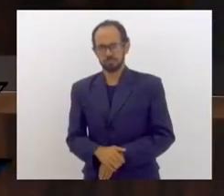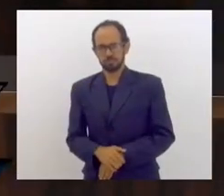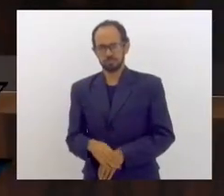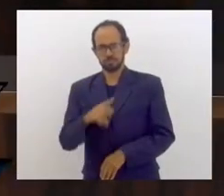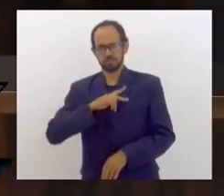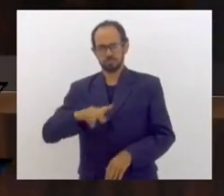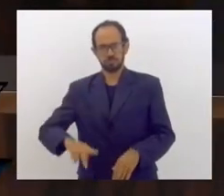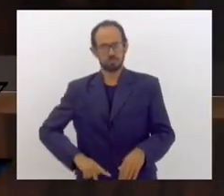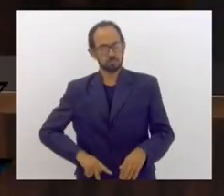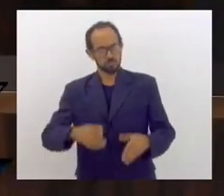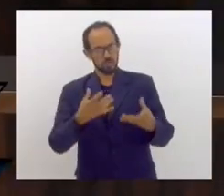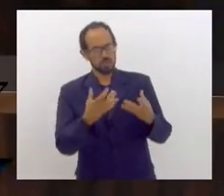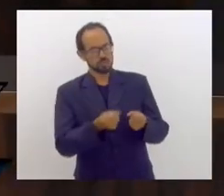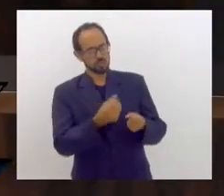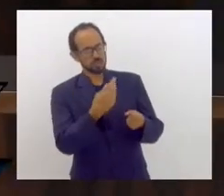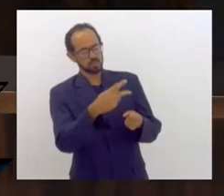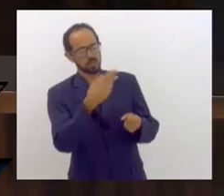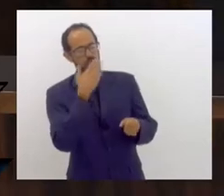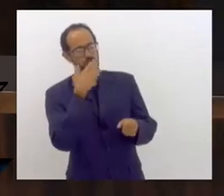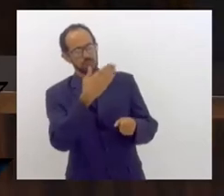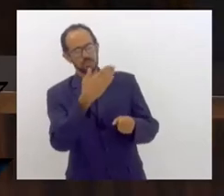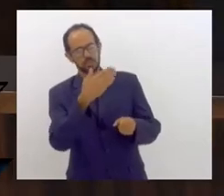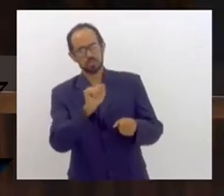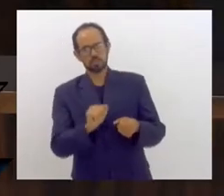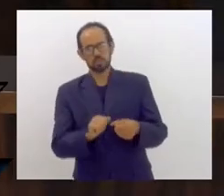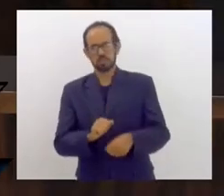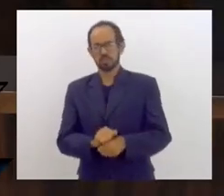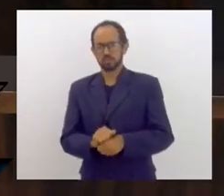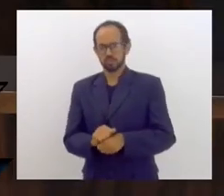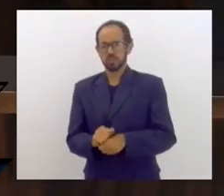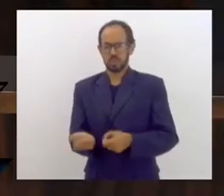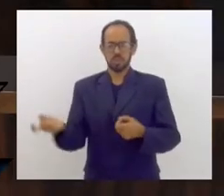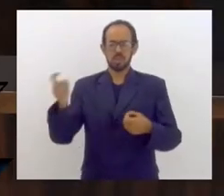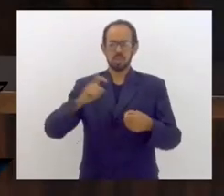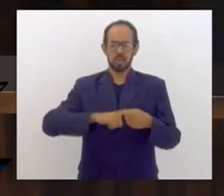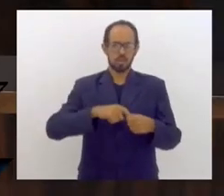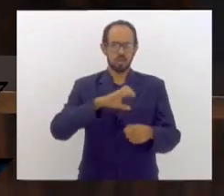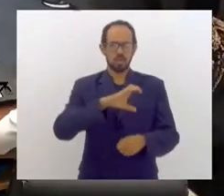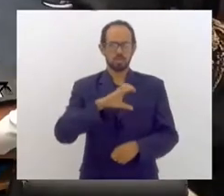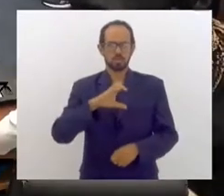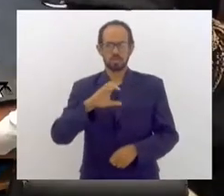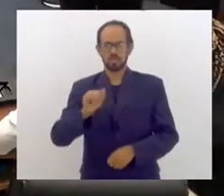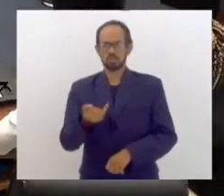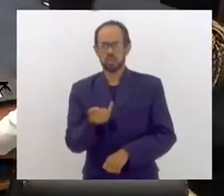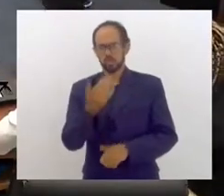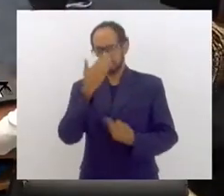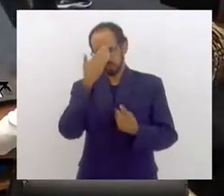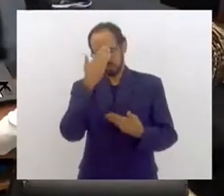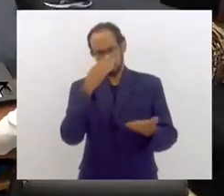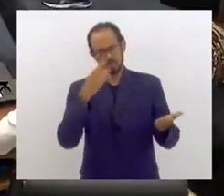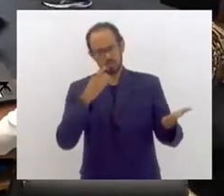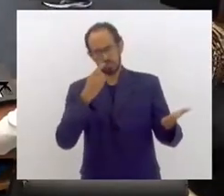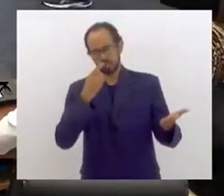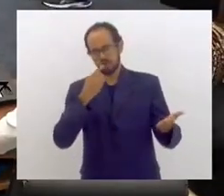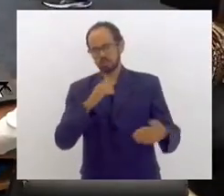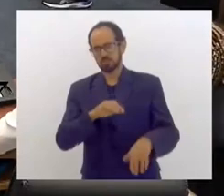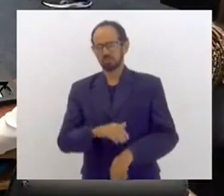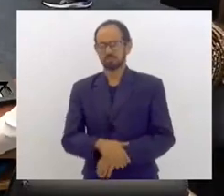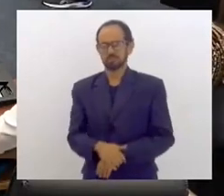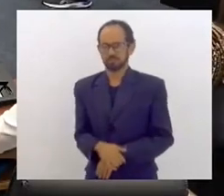Presidente, interfere em pedido de Vossa Excelência e remete à comissão. Muito obrigado. Obrigado, deputado.